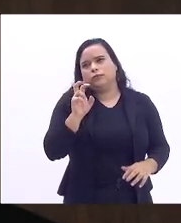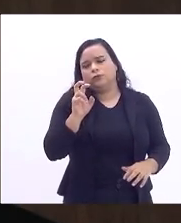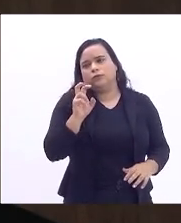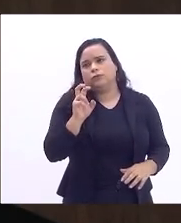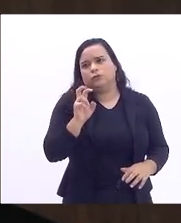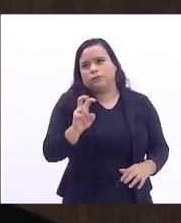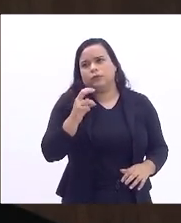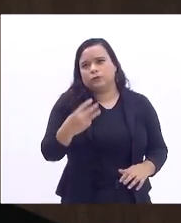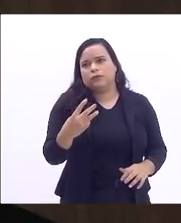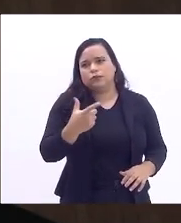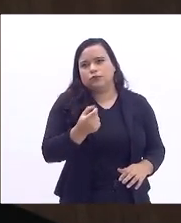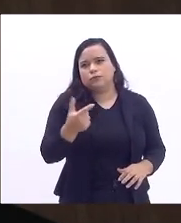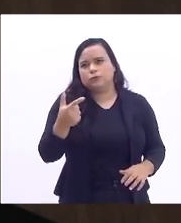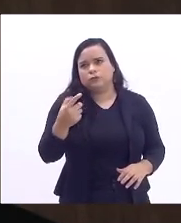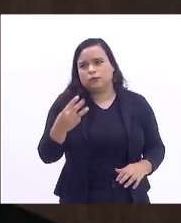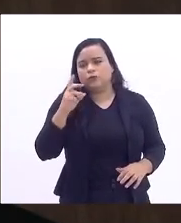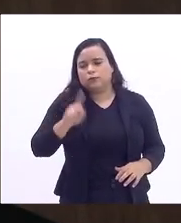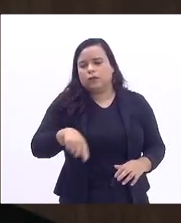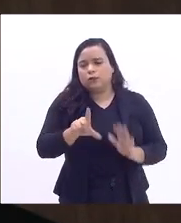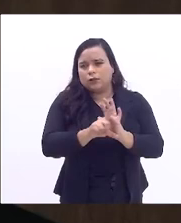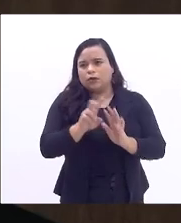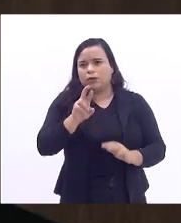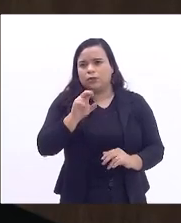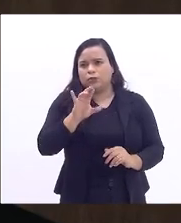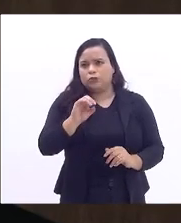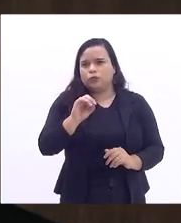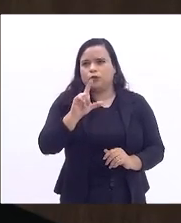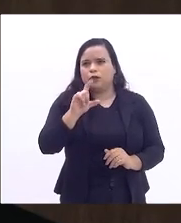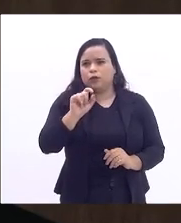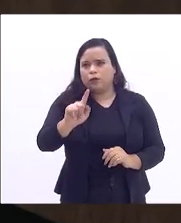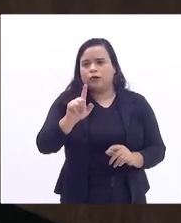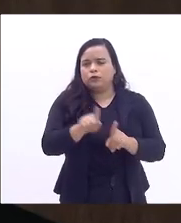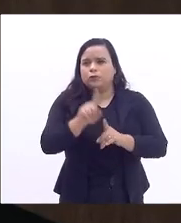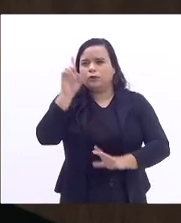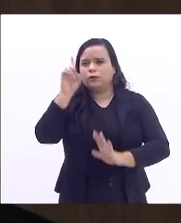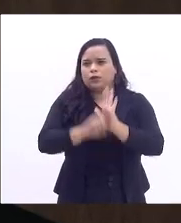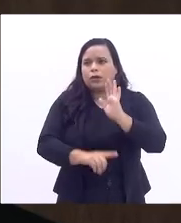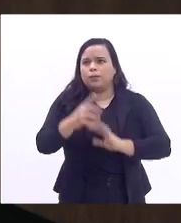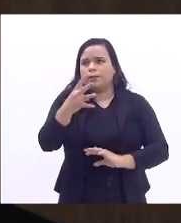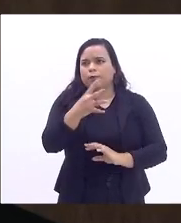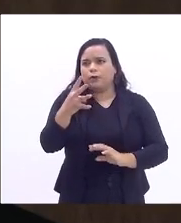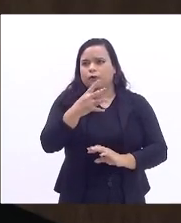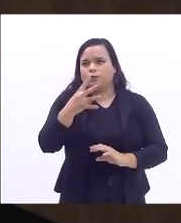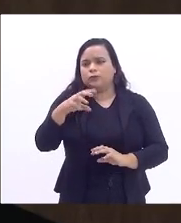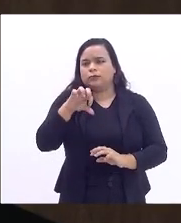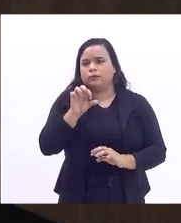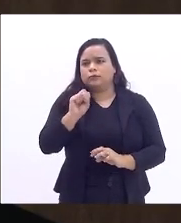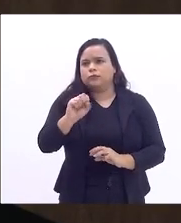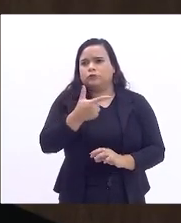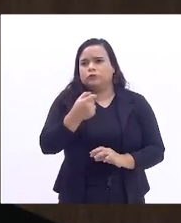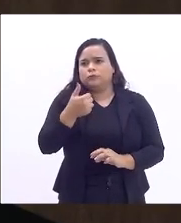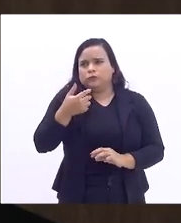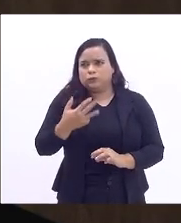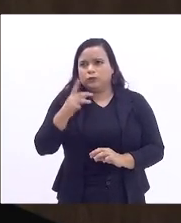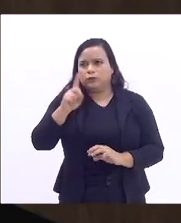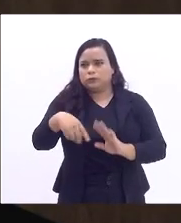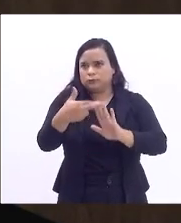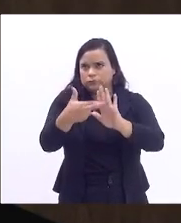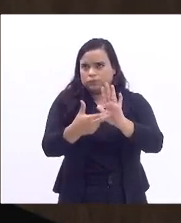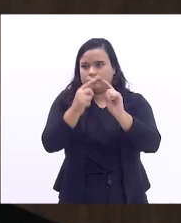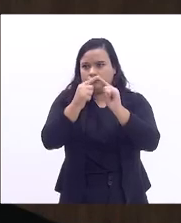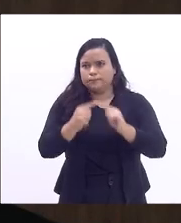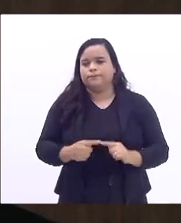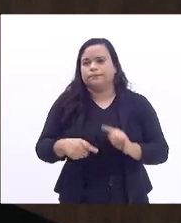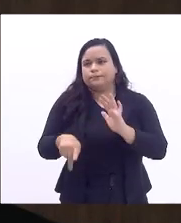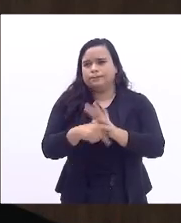é a lei do Rio blog e o decreto 4449 8/2013 é o Decreto que a regulamentou